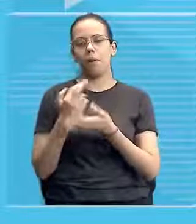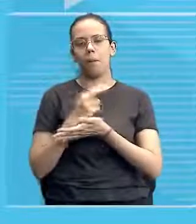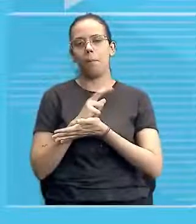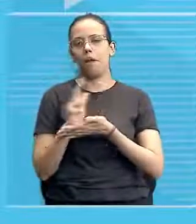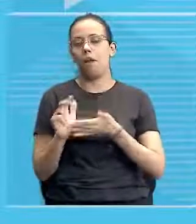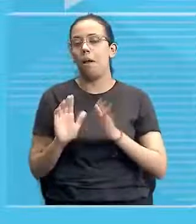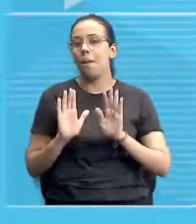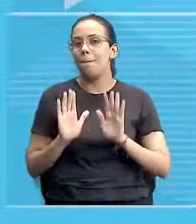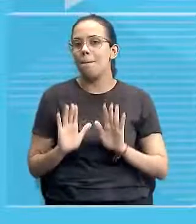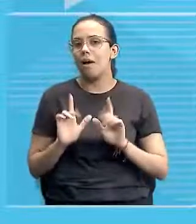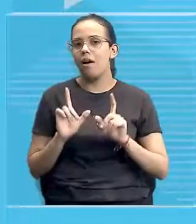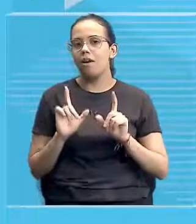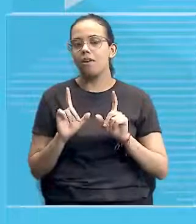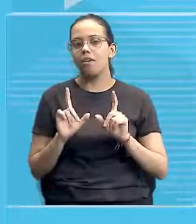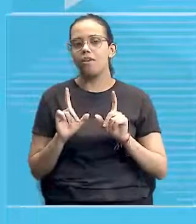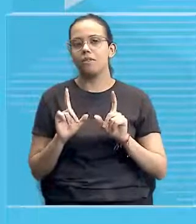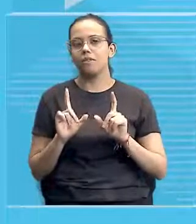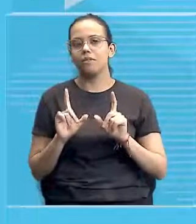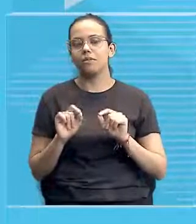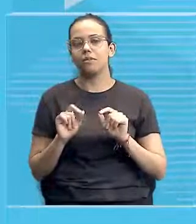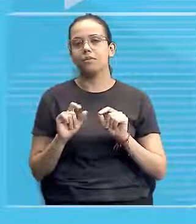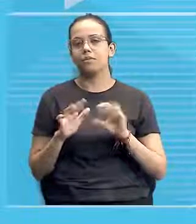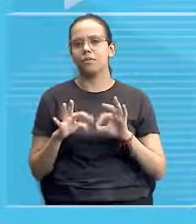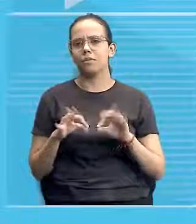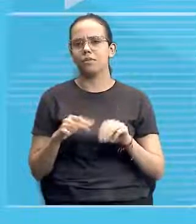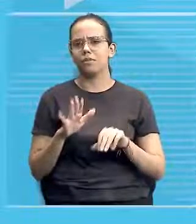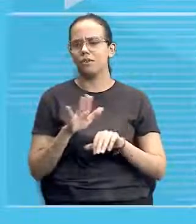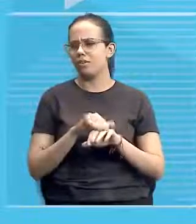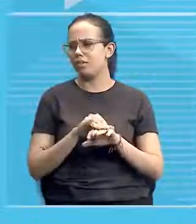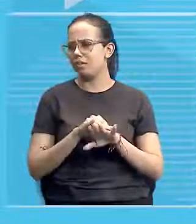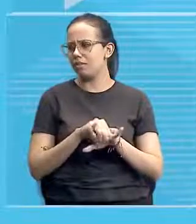bando de sepulcro caiado.